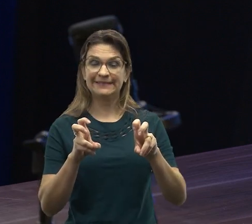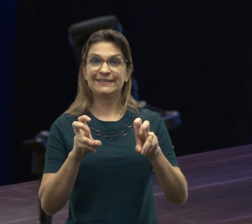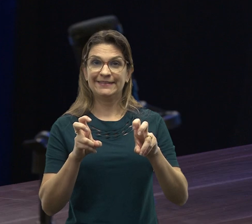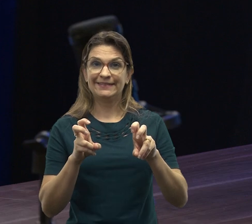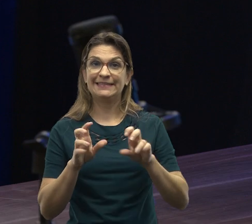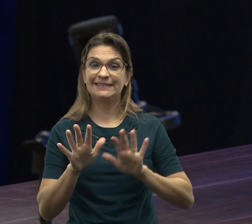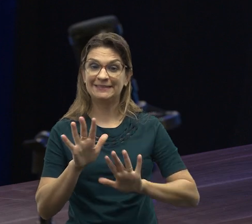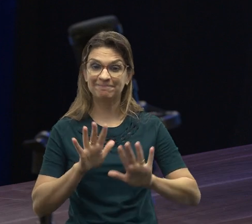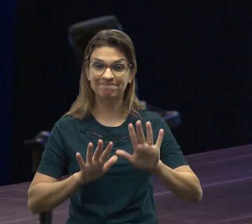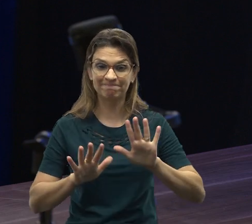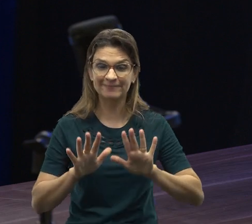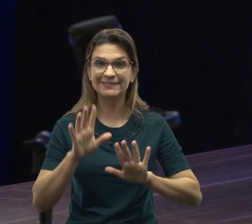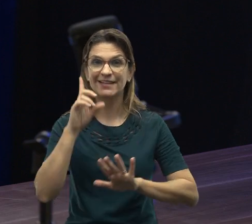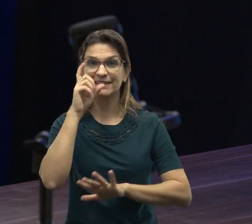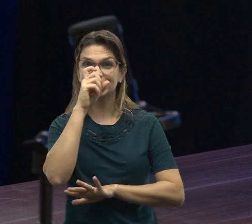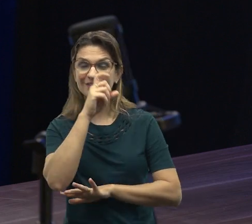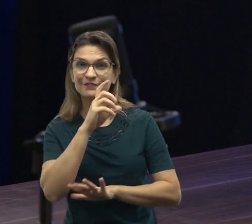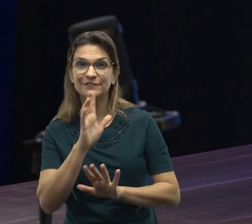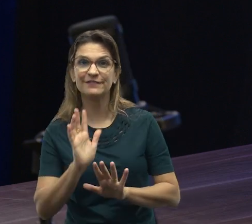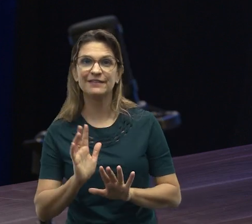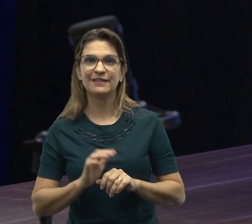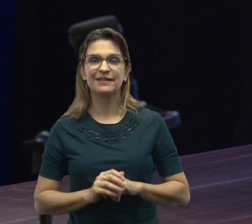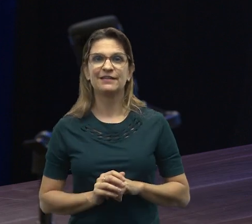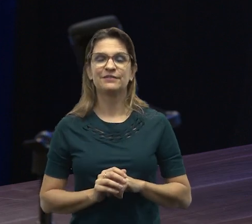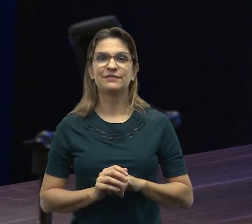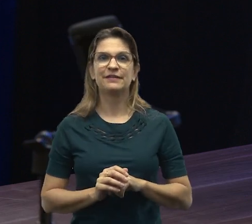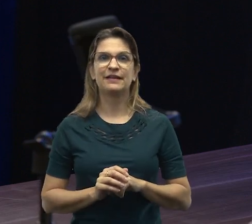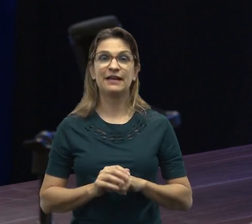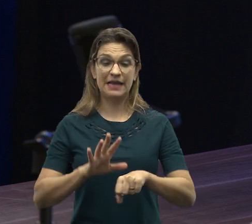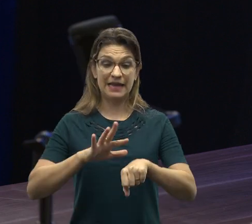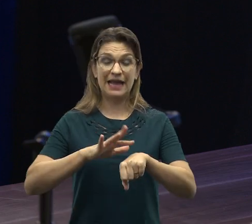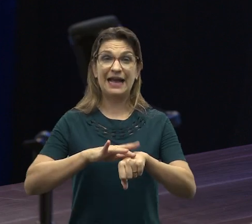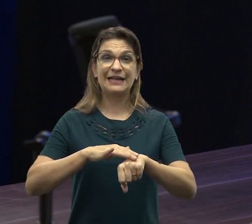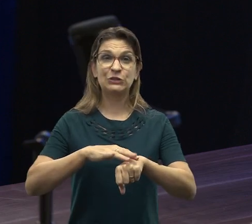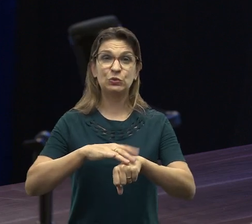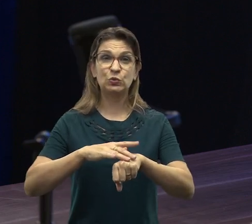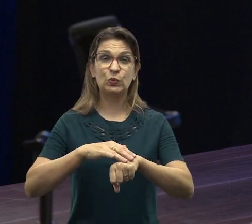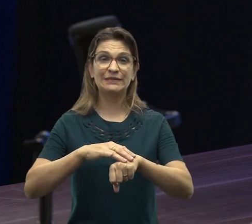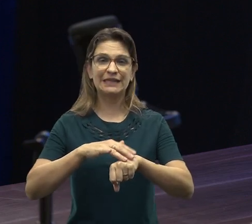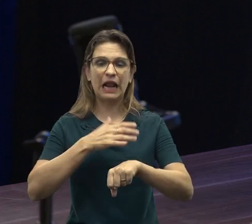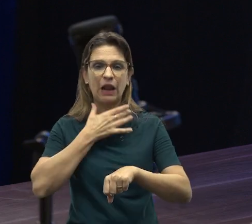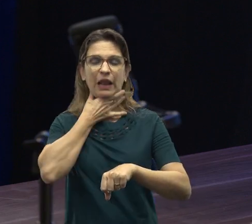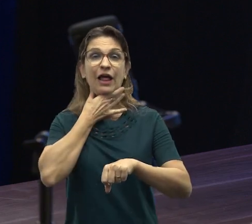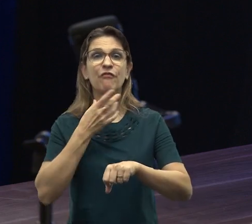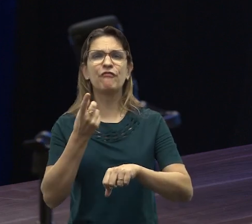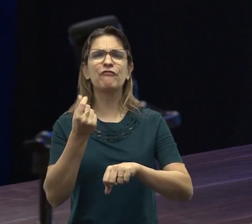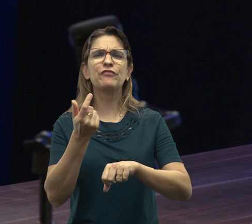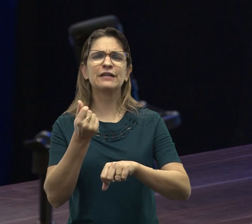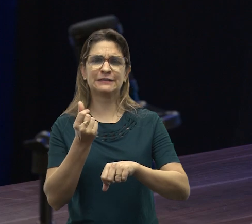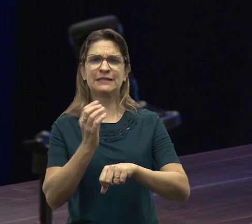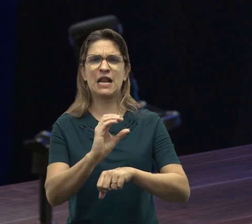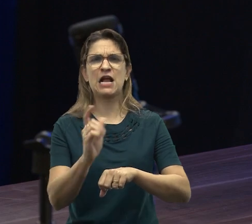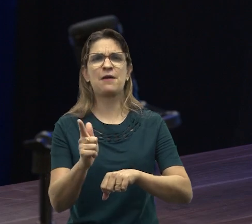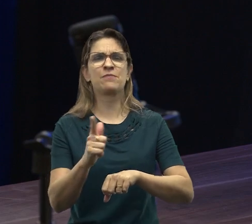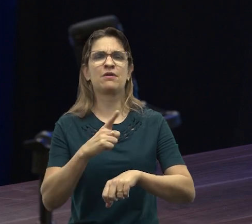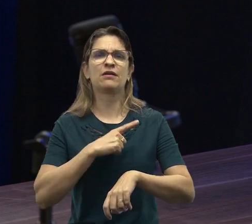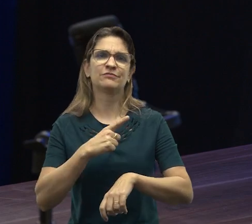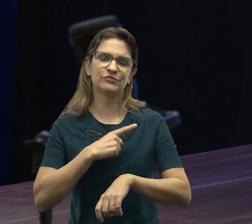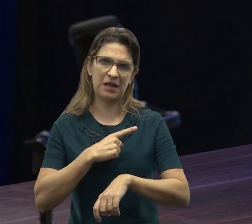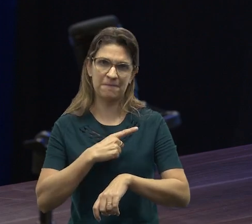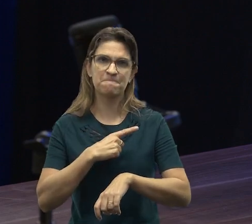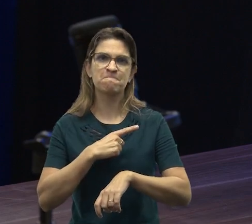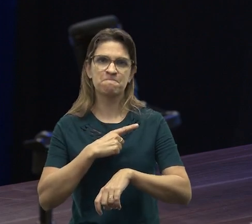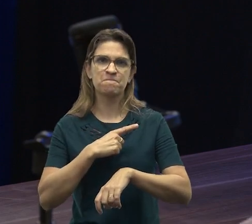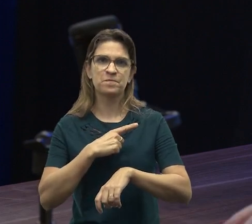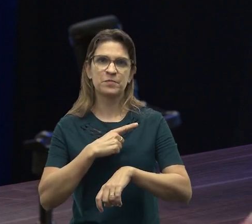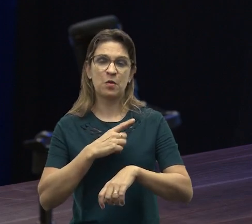vivendo uma doença financeira. E por que essa doença é tão importante? Porque ela afeta todos os serviços da